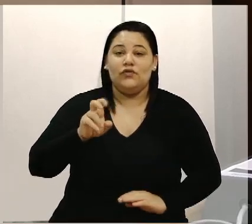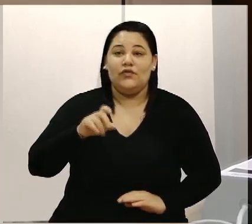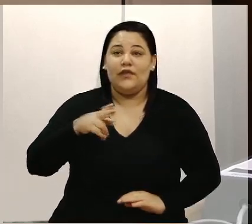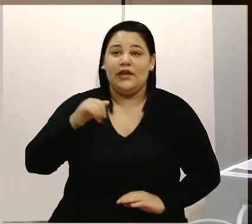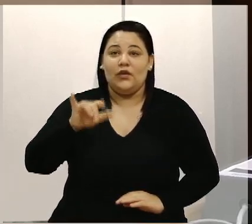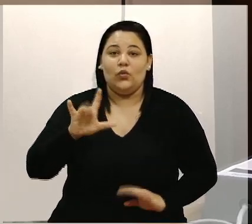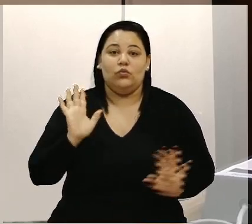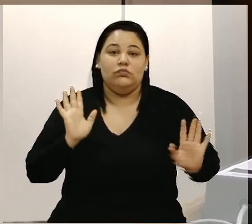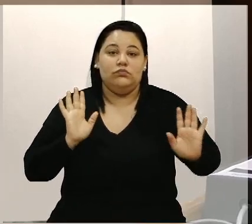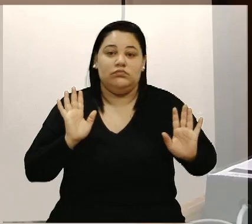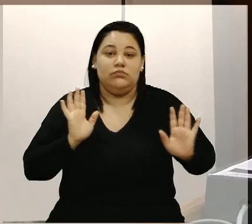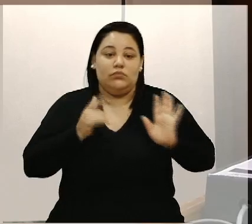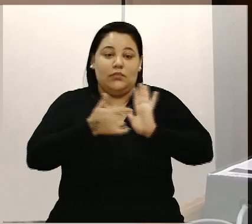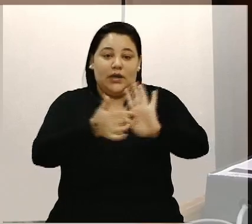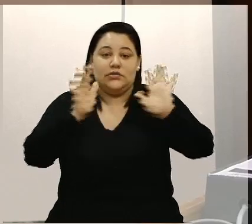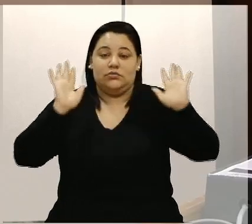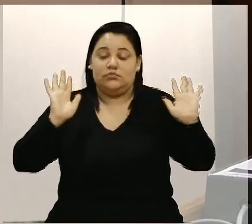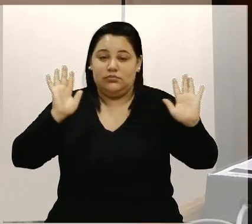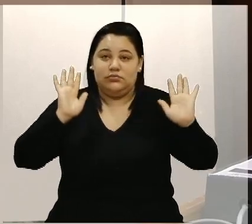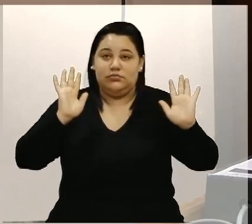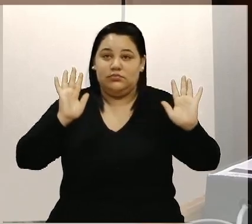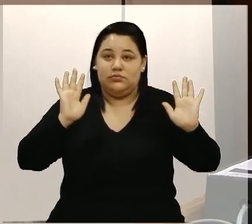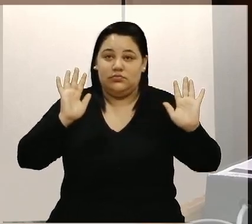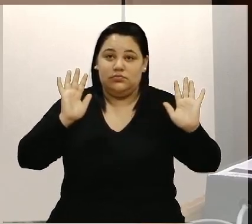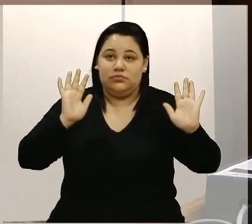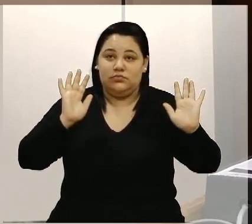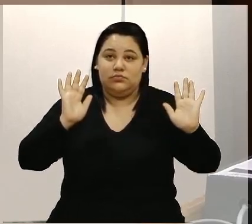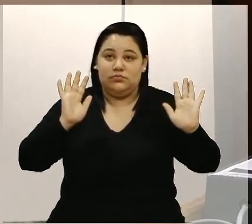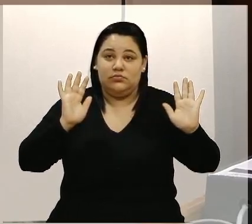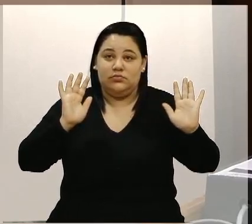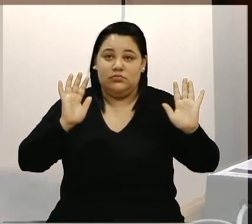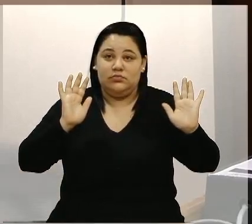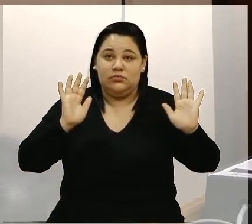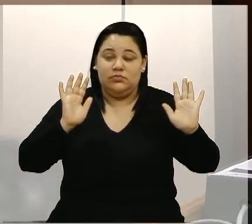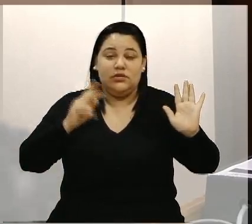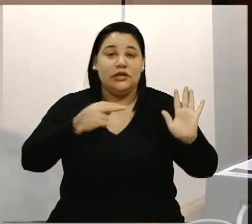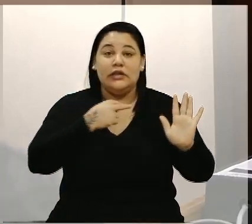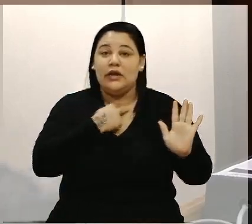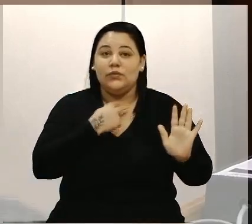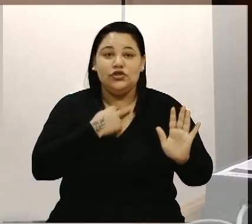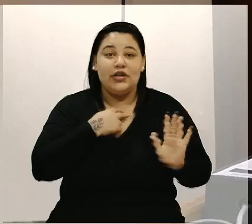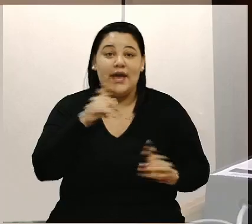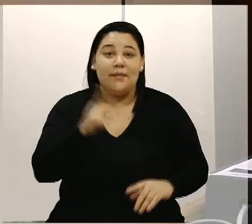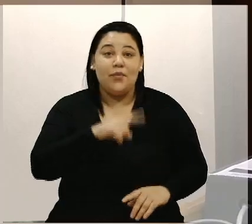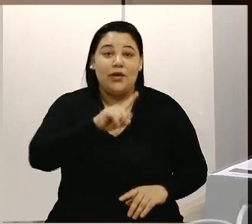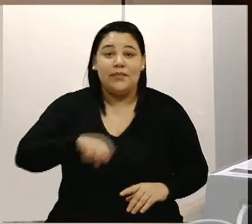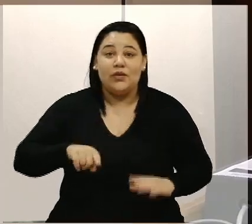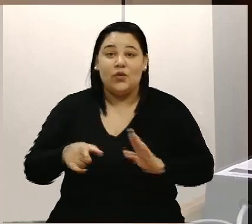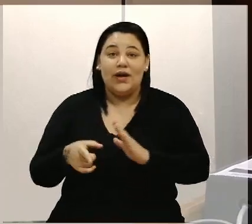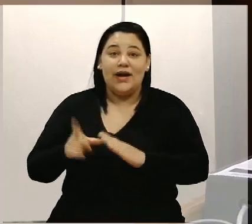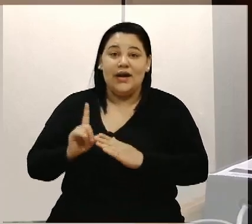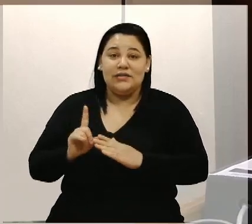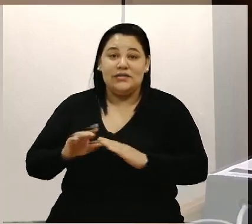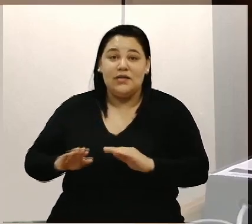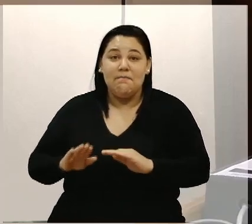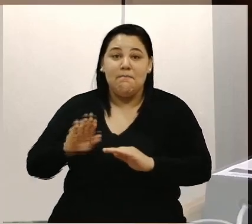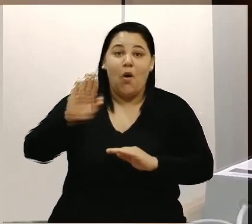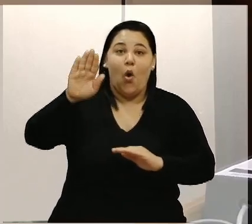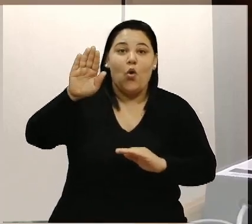Surgiu. Aí não podia, terminantemente proibido em subida de